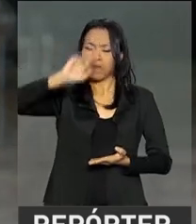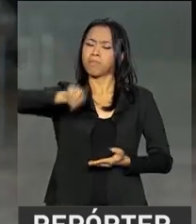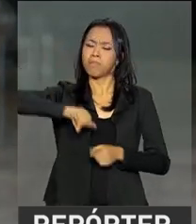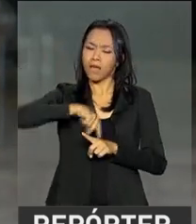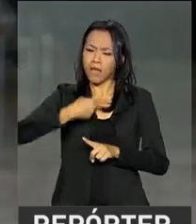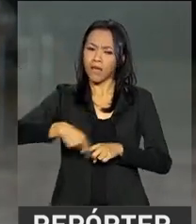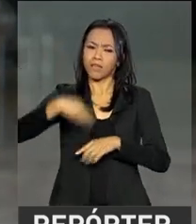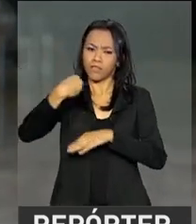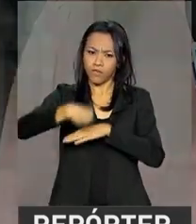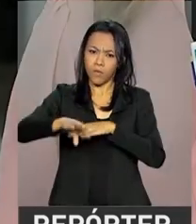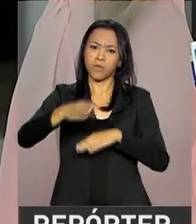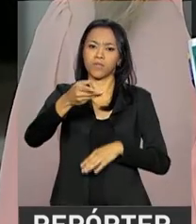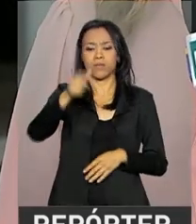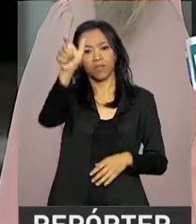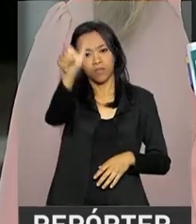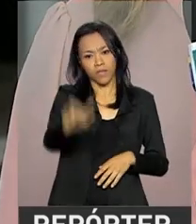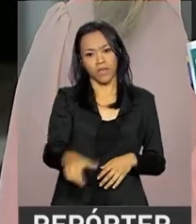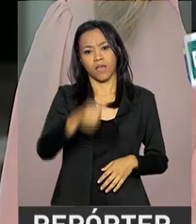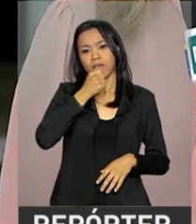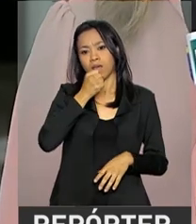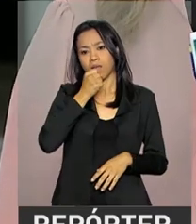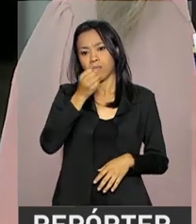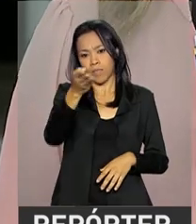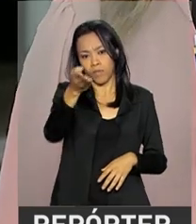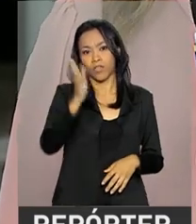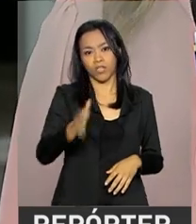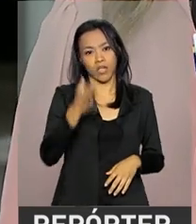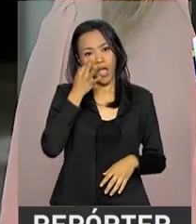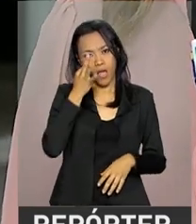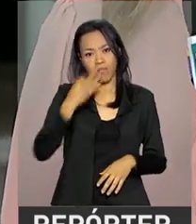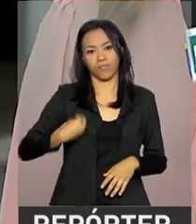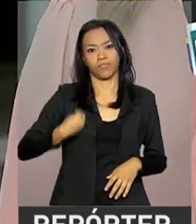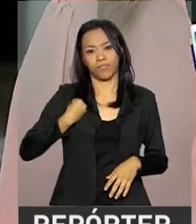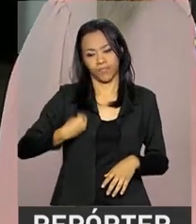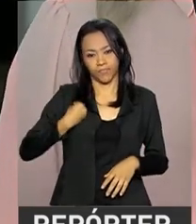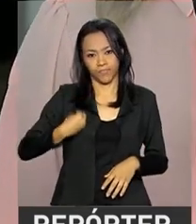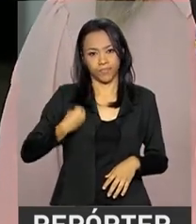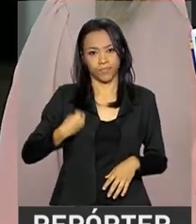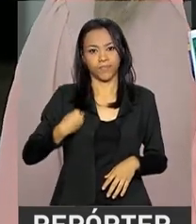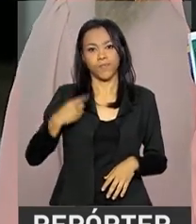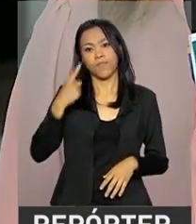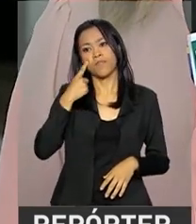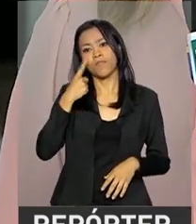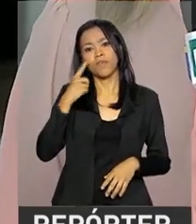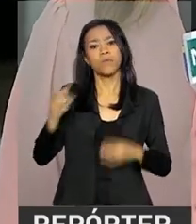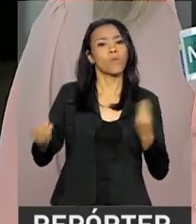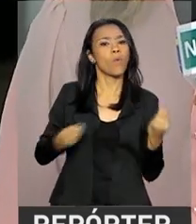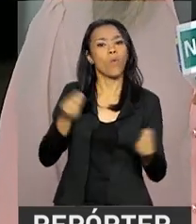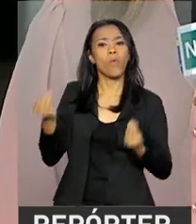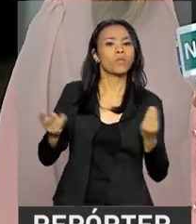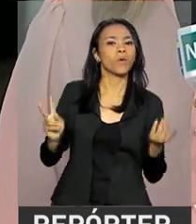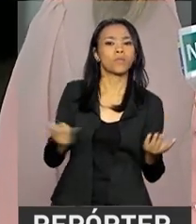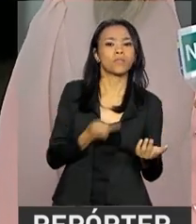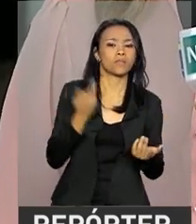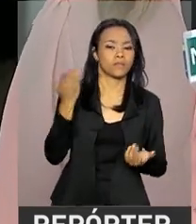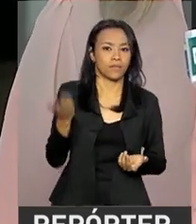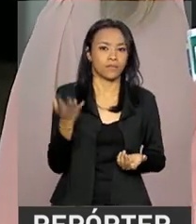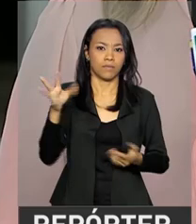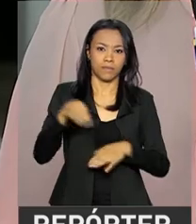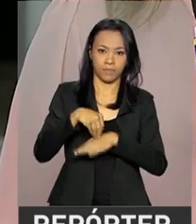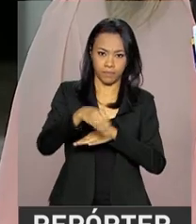sobre o assunto é a repórter Luana Karen, que já está lá no Ministério acompanhando a movimentação. Luana.